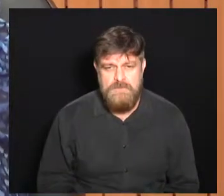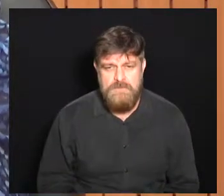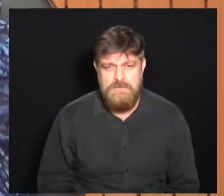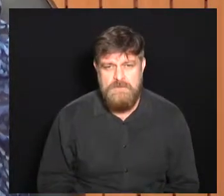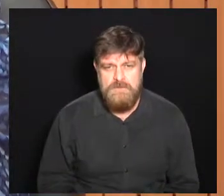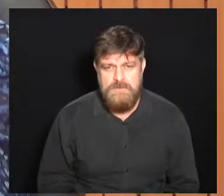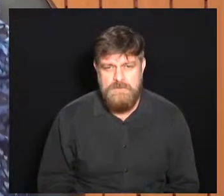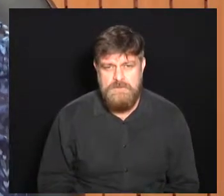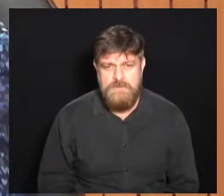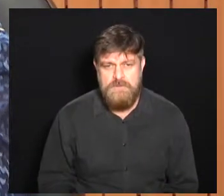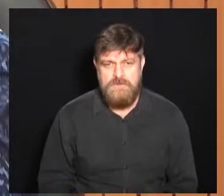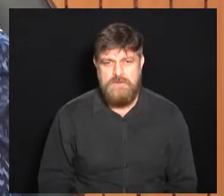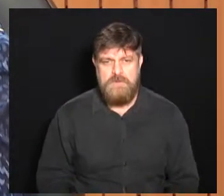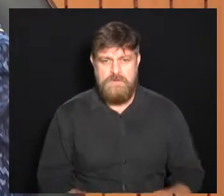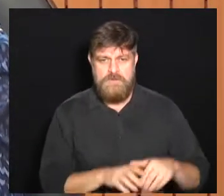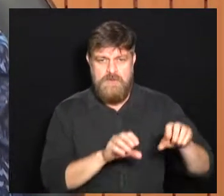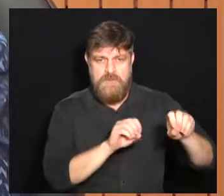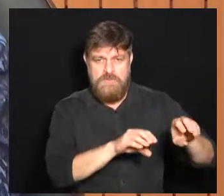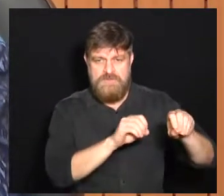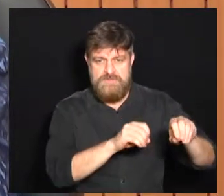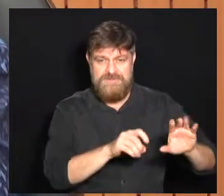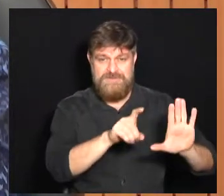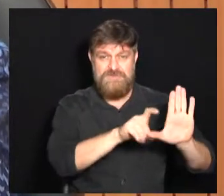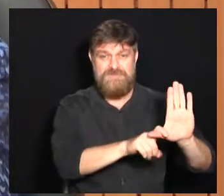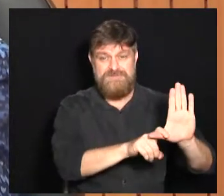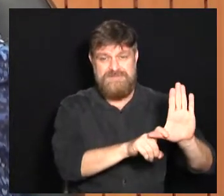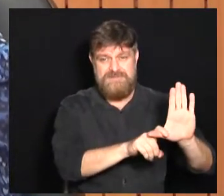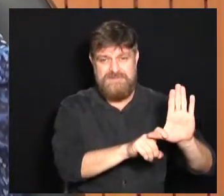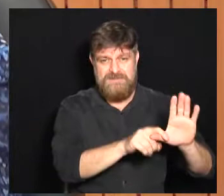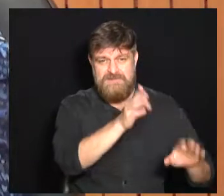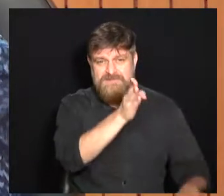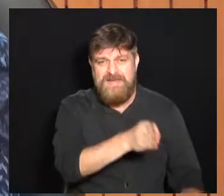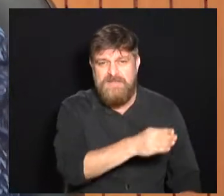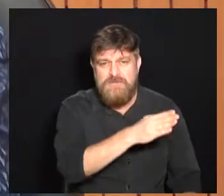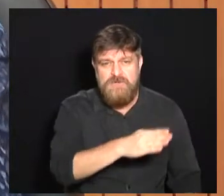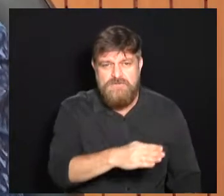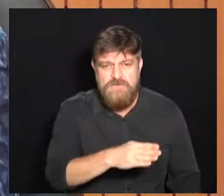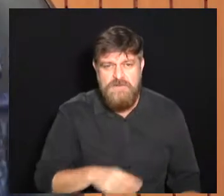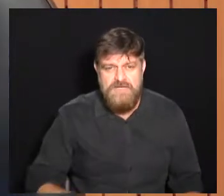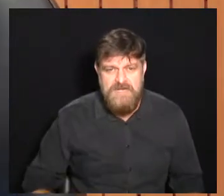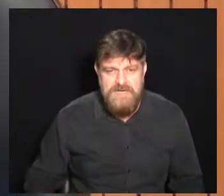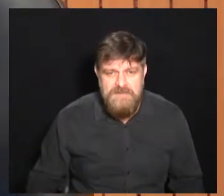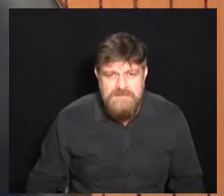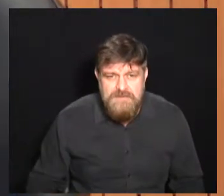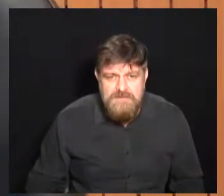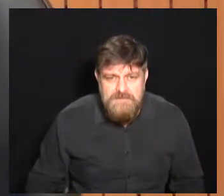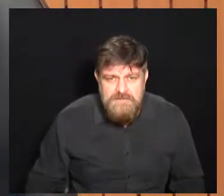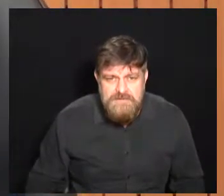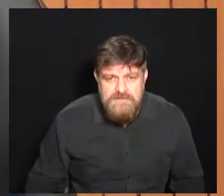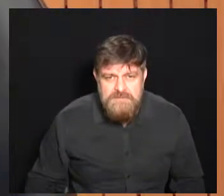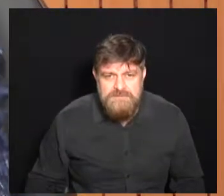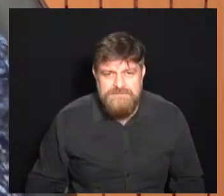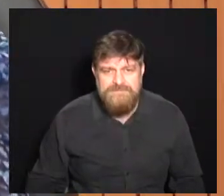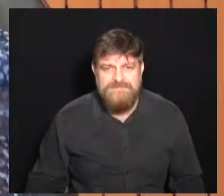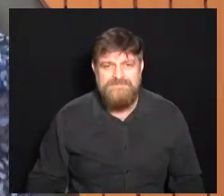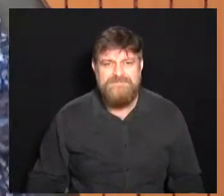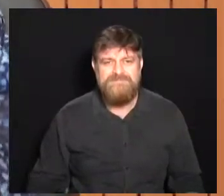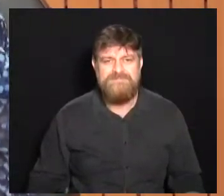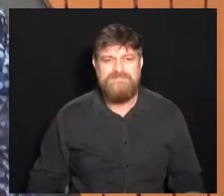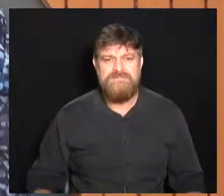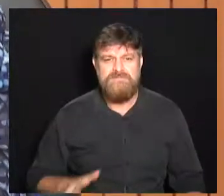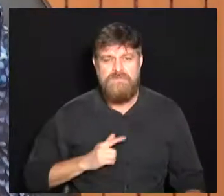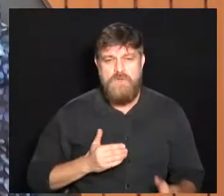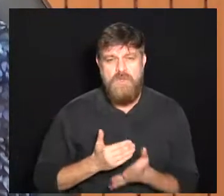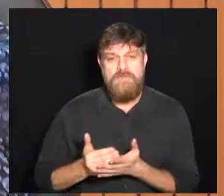Que a suspensão das aulas, questão dos 3 motivos. Eu vou começar pela questão mais simples,